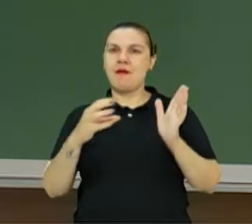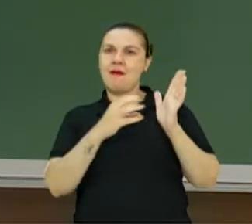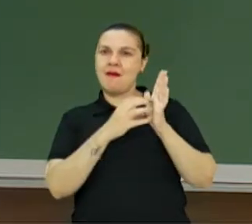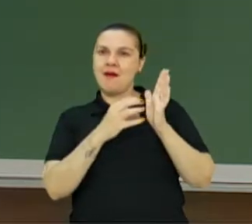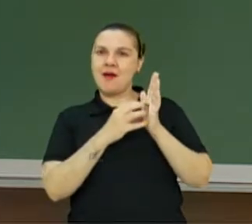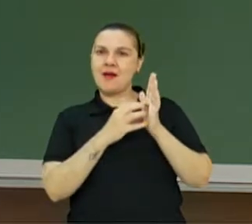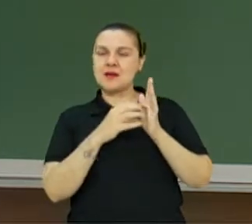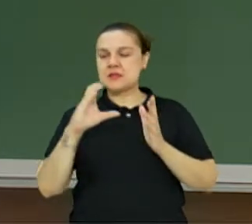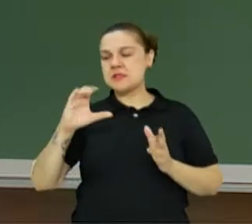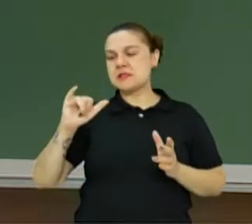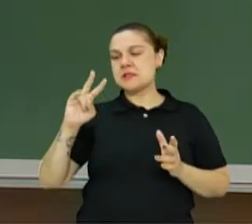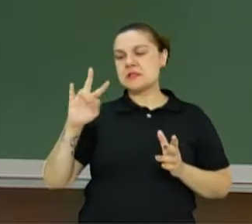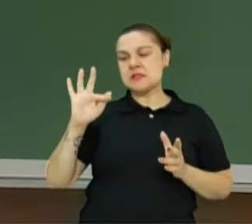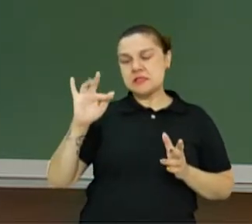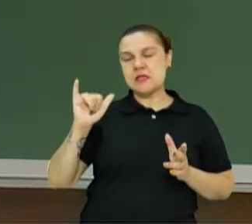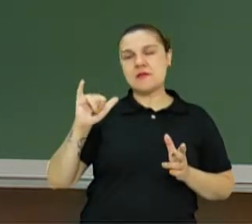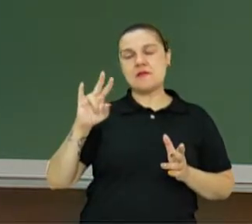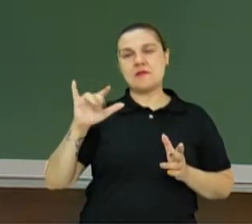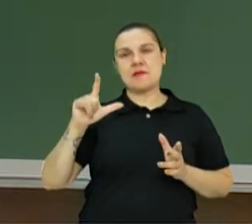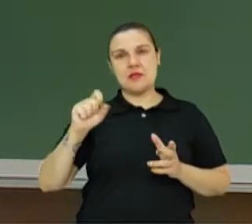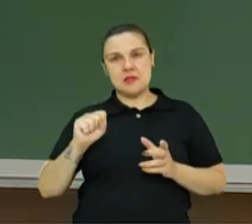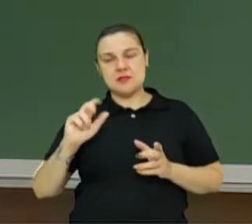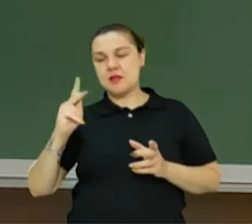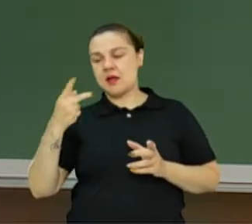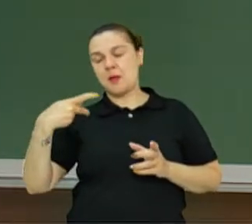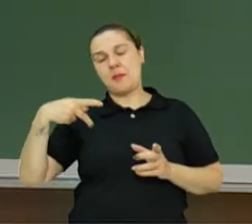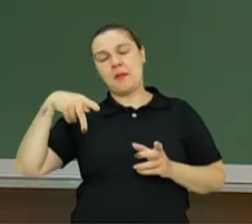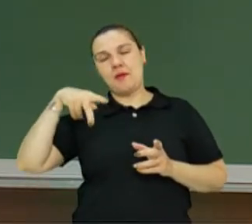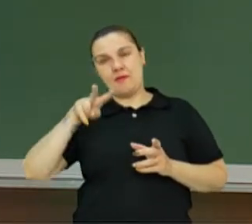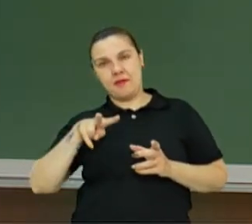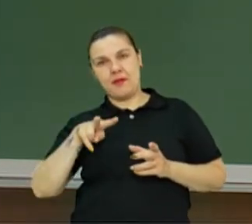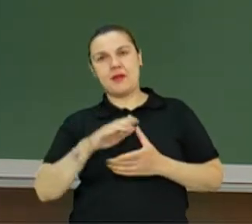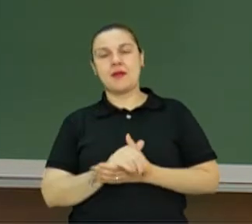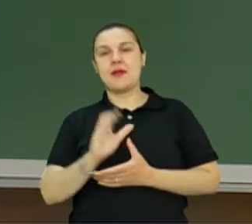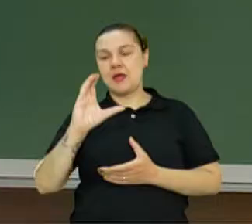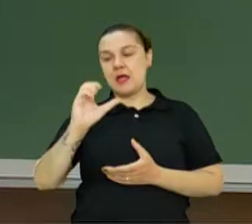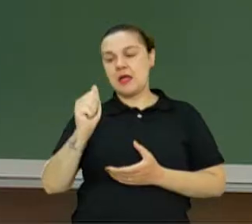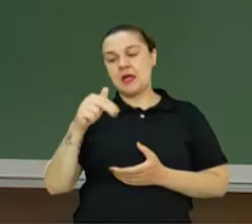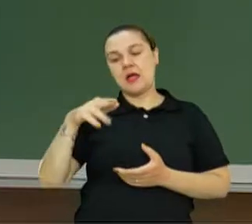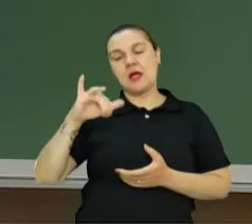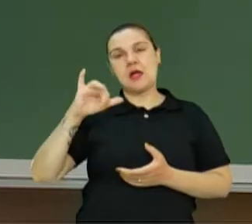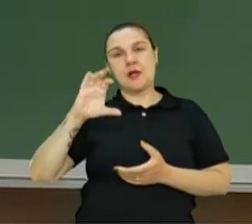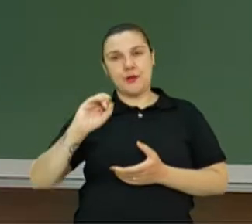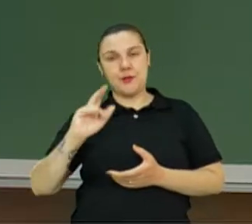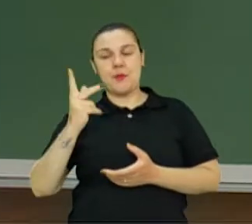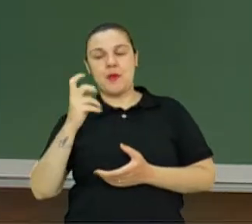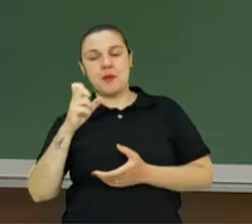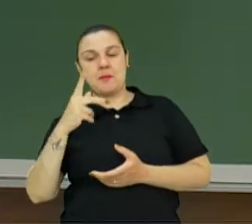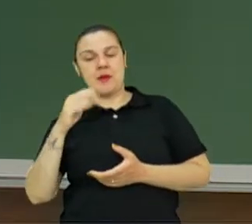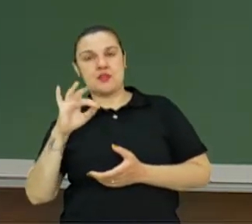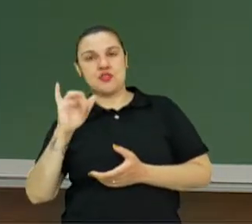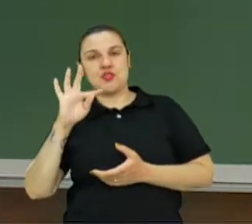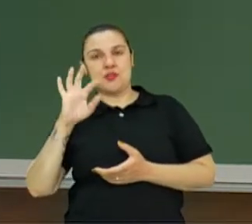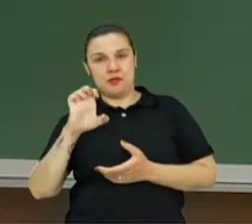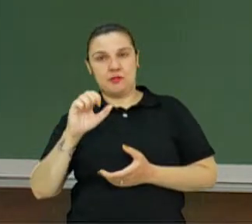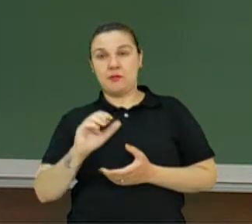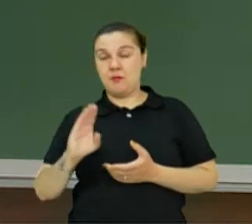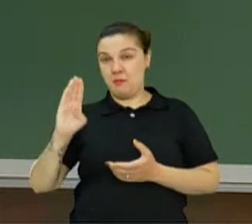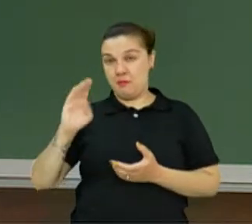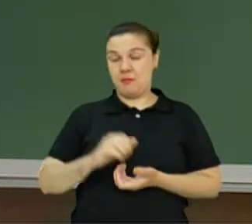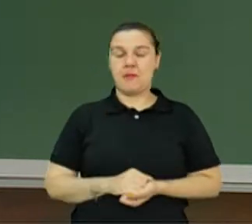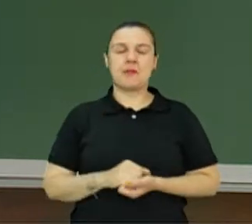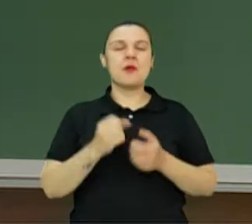AIDS, sífilis, HPV, cancro mole, gonorreia, hepatite B, tá? Então a gente vai falar